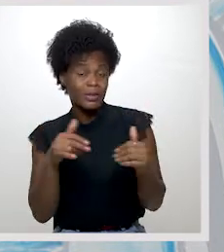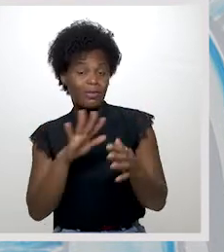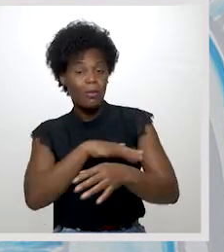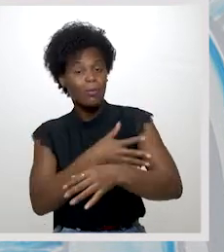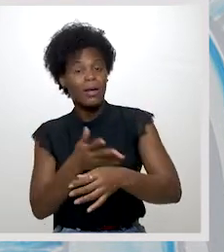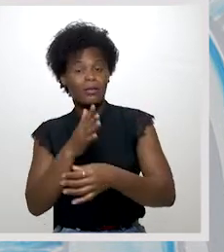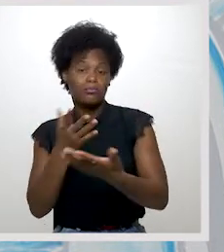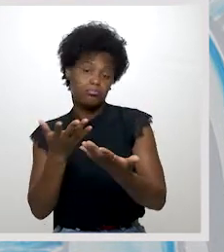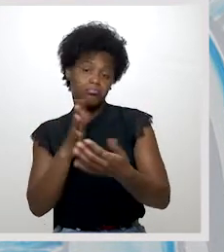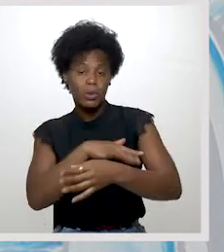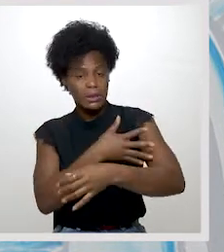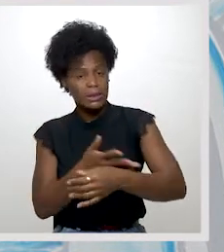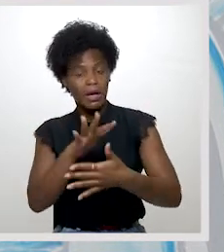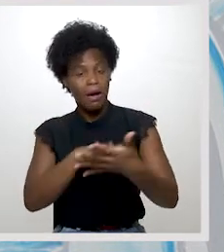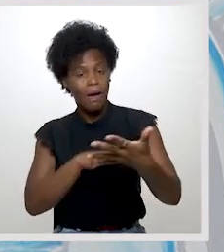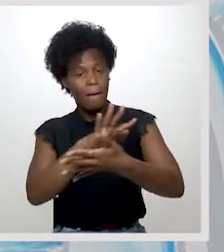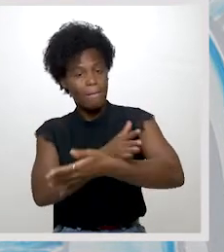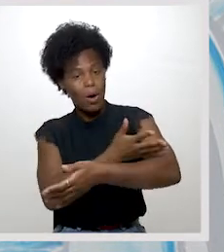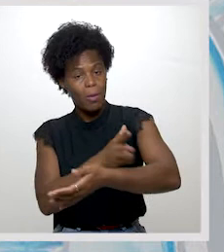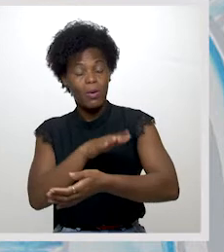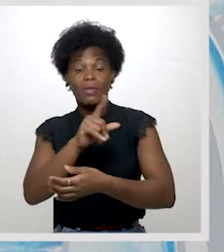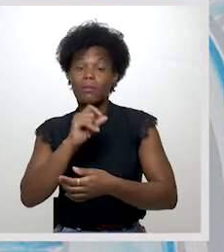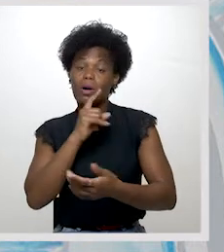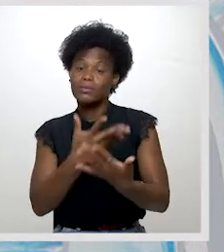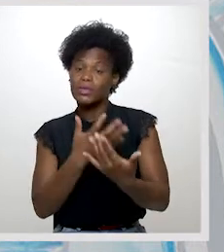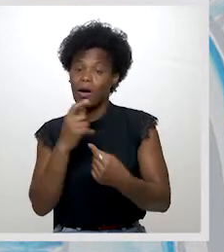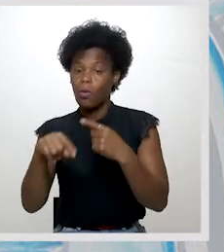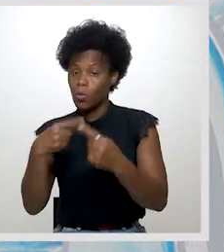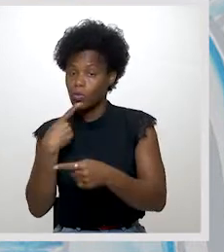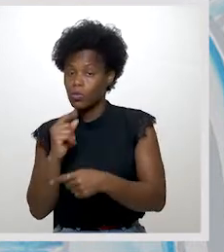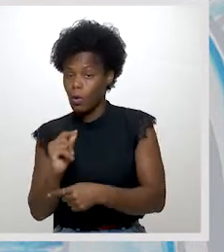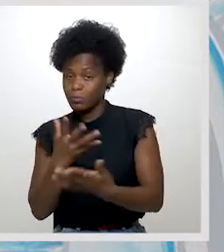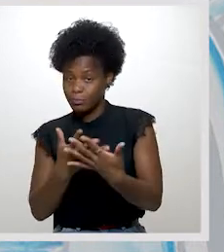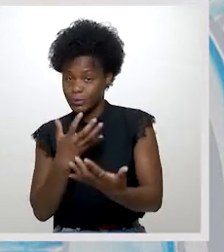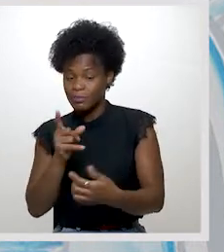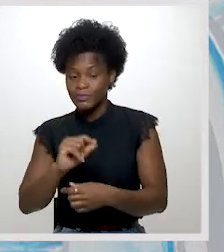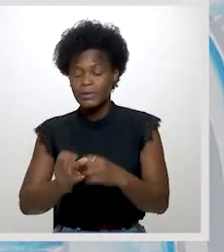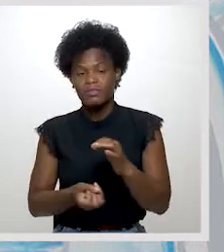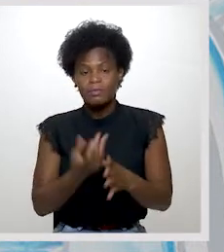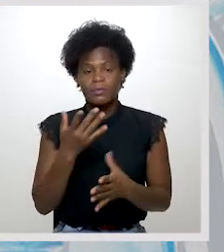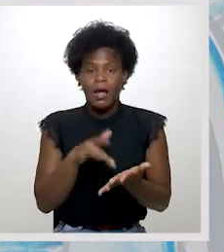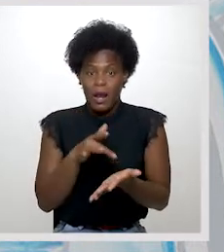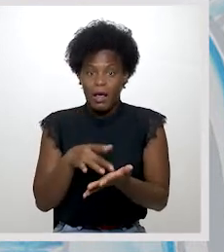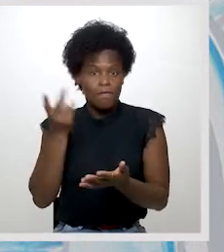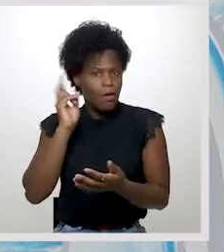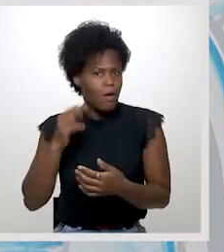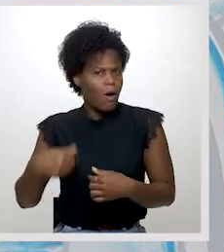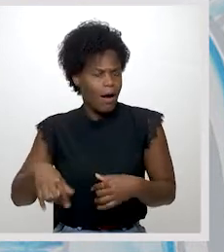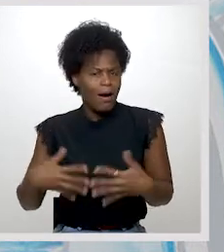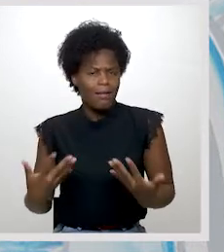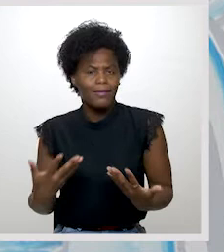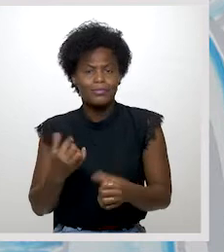também em prosa, poderíamos aqui destacar outros nomes que se destacaram e que criaram obras